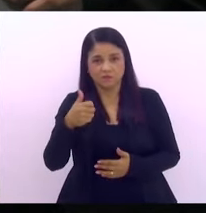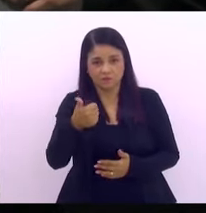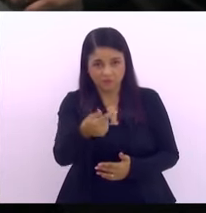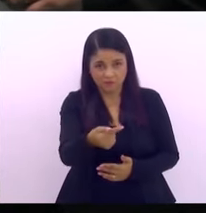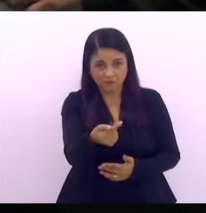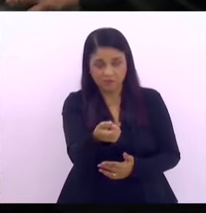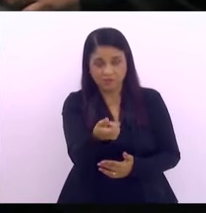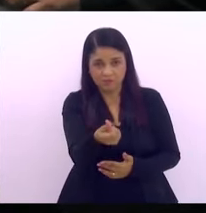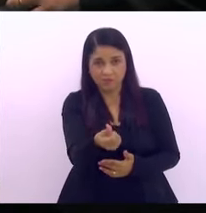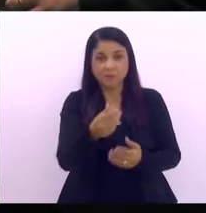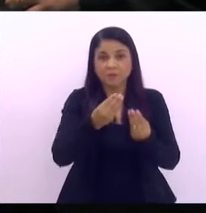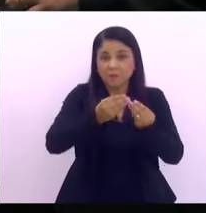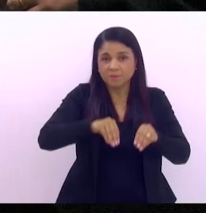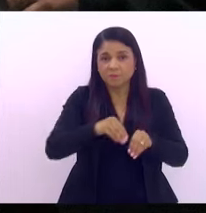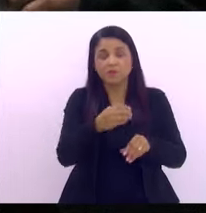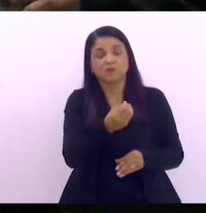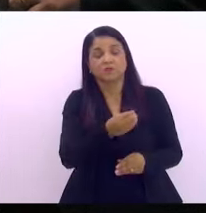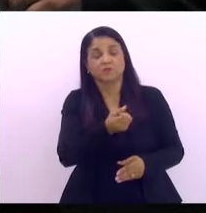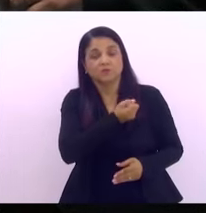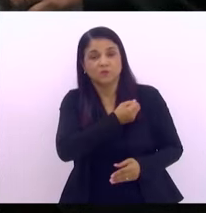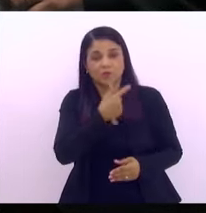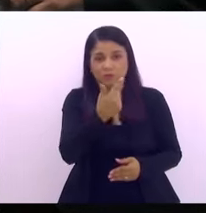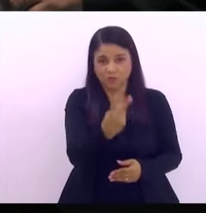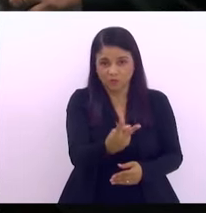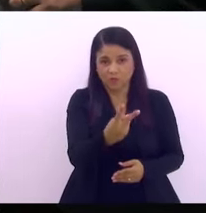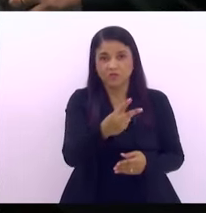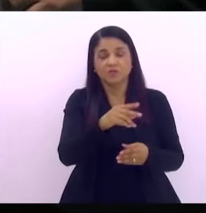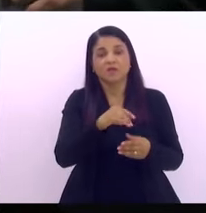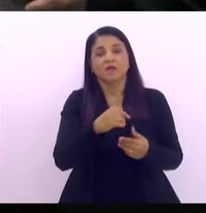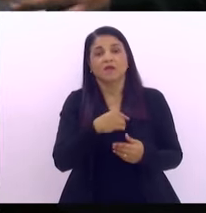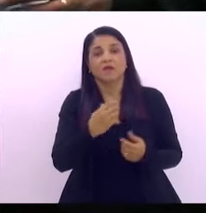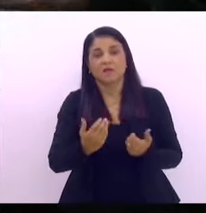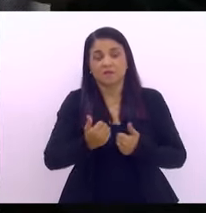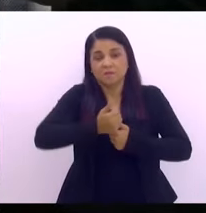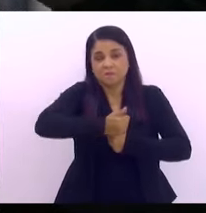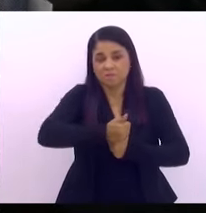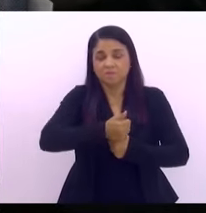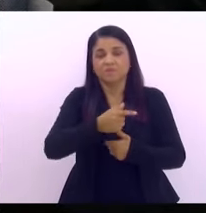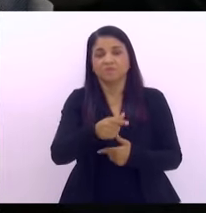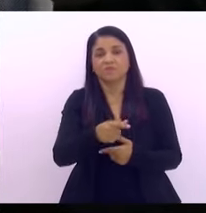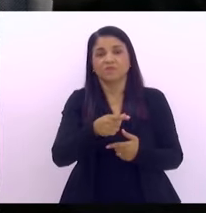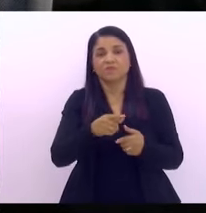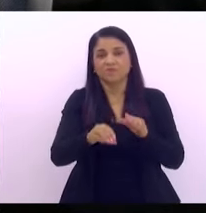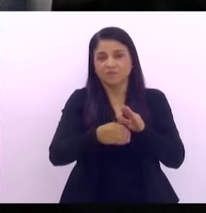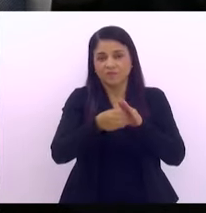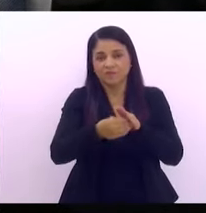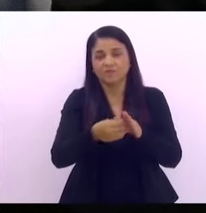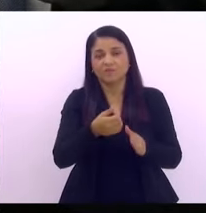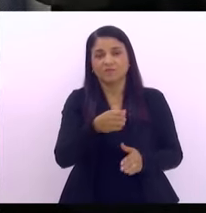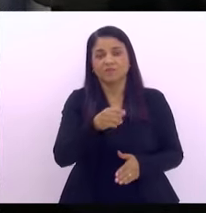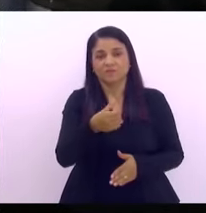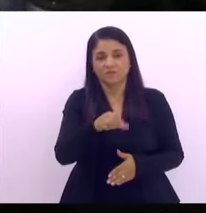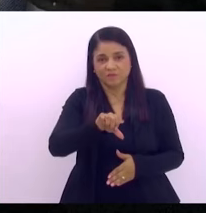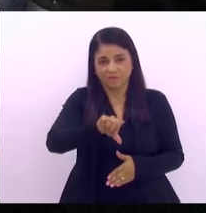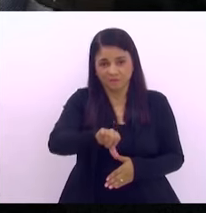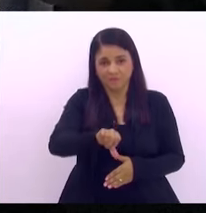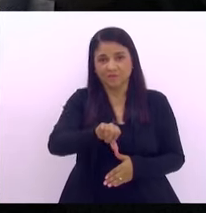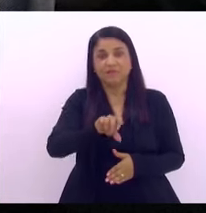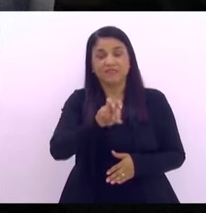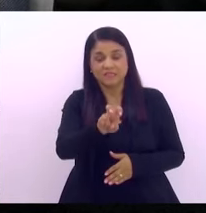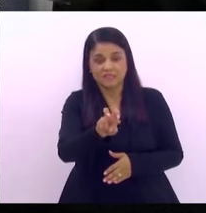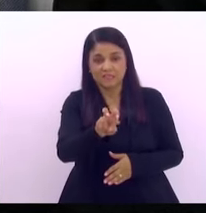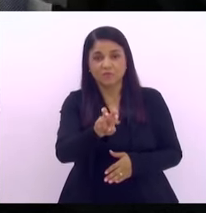emendas número 2, pela emenda 04 da CCJ, 8 e 11, pela emenda número 5 da